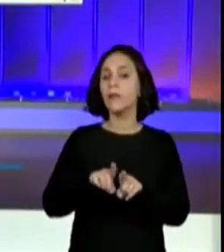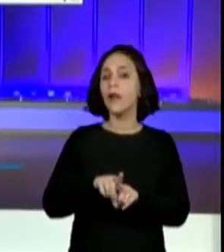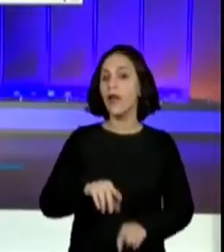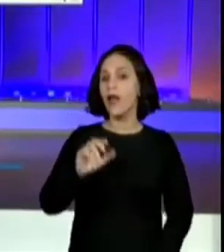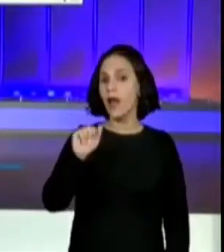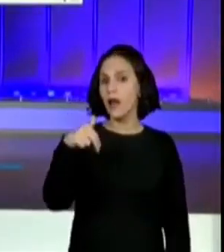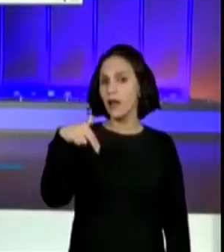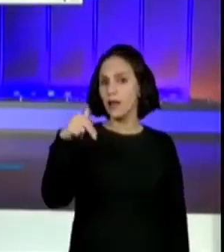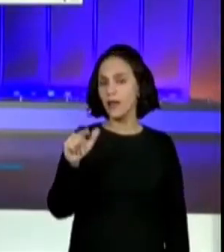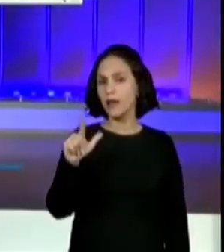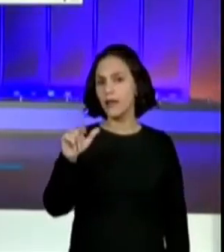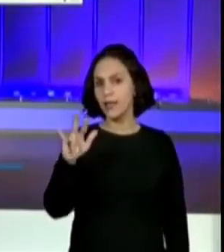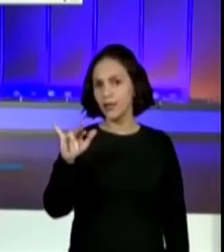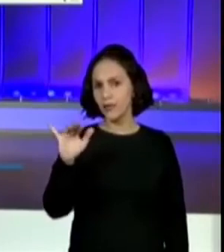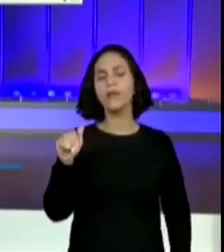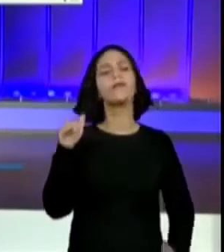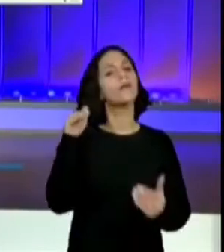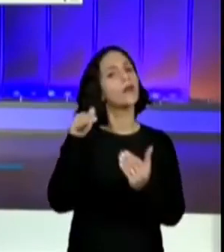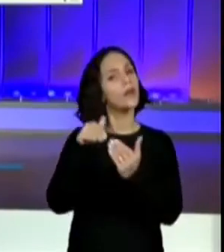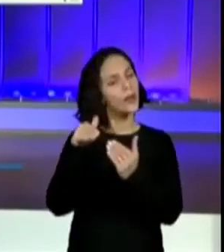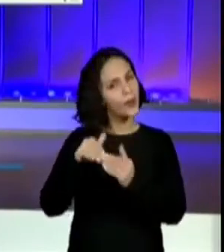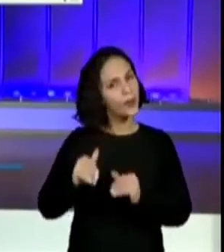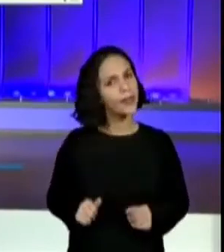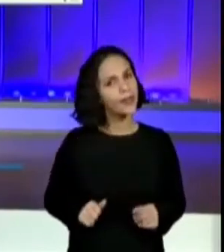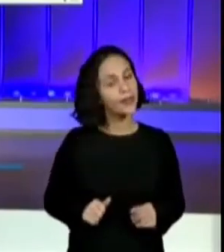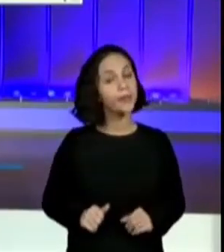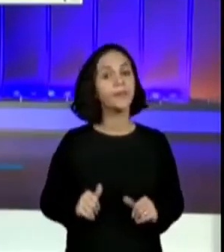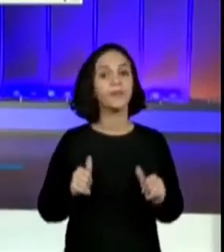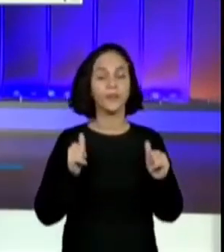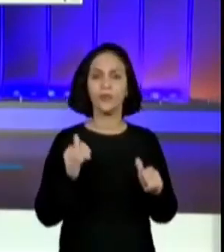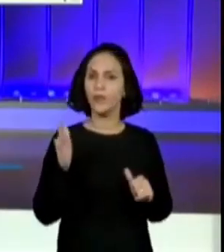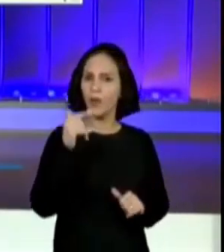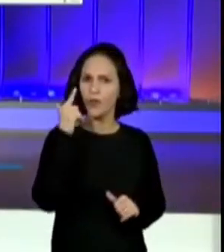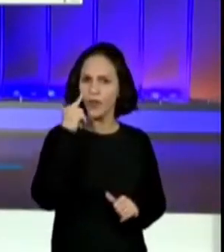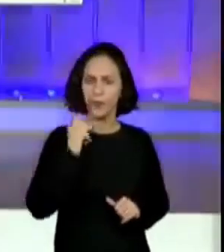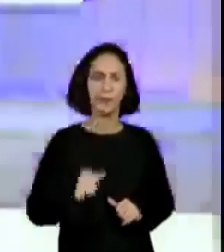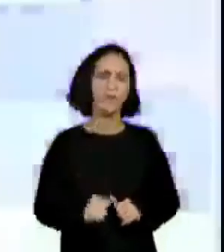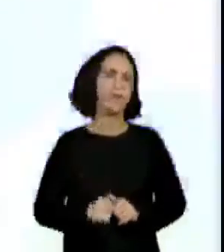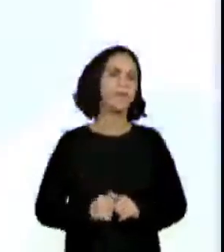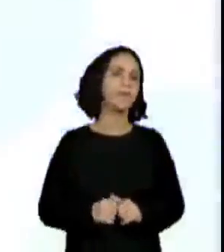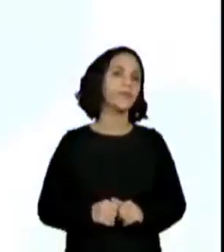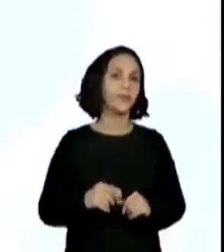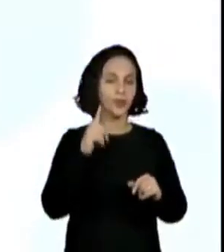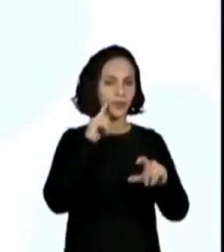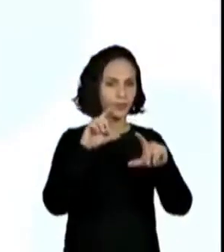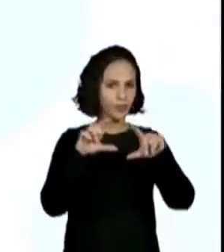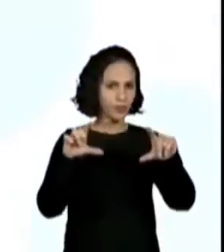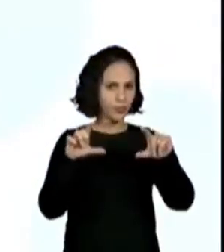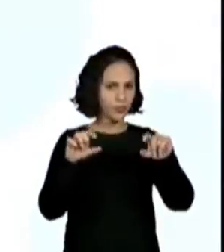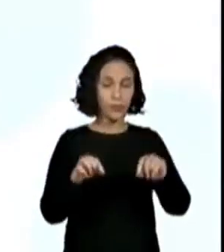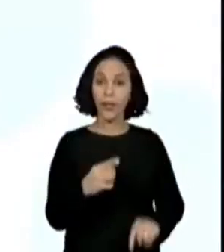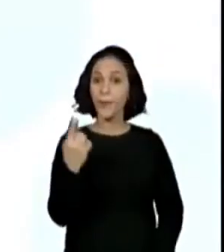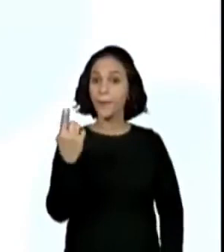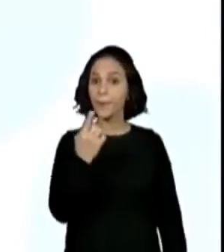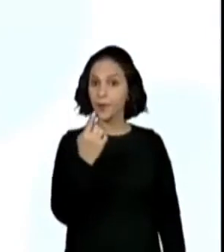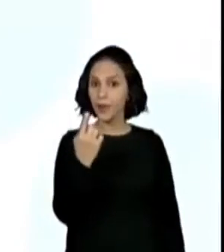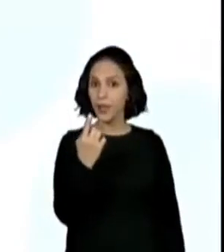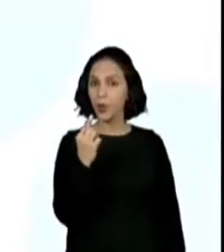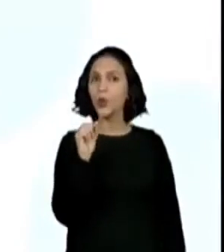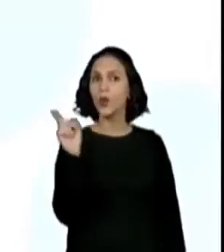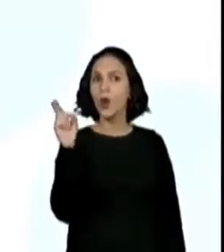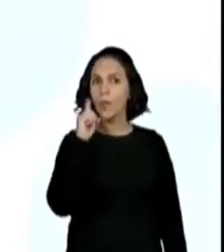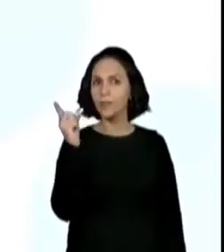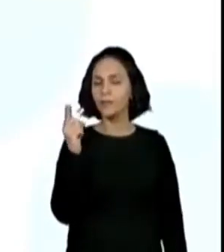Ana Lívia também disse que sim então vamos analisar essa sentença vamos lá a primeira sentença que eu tenho